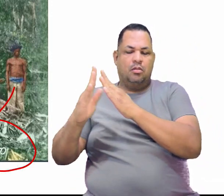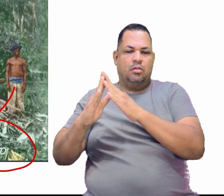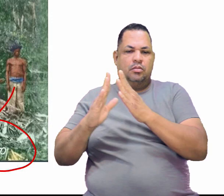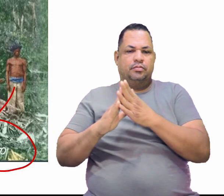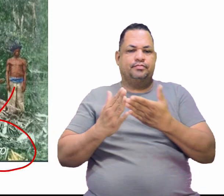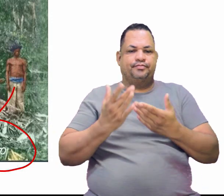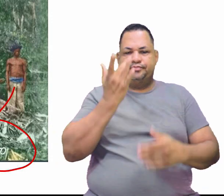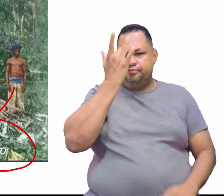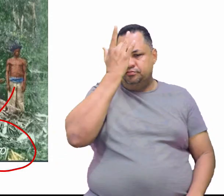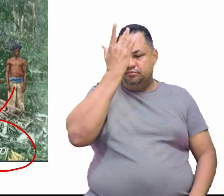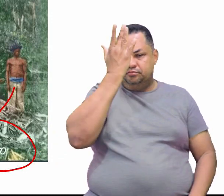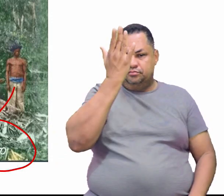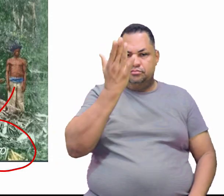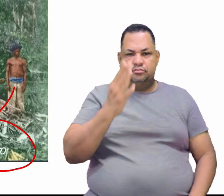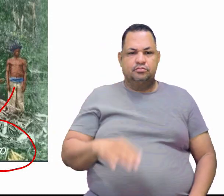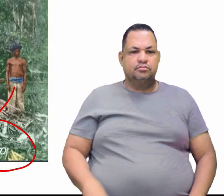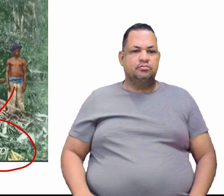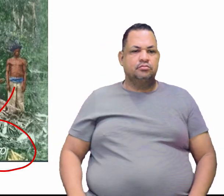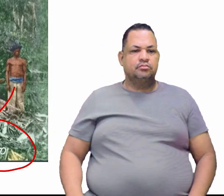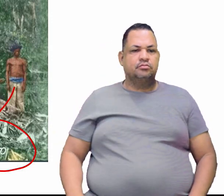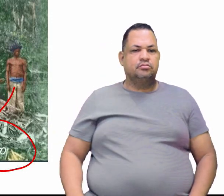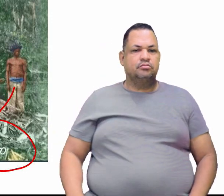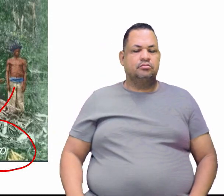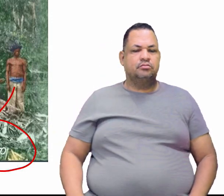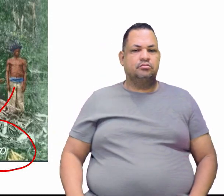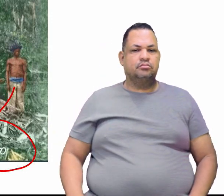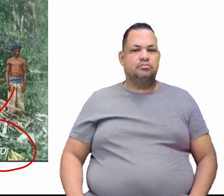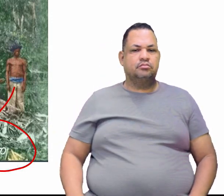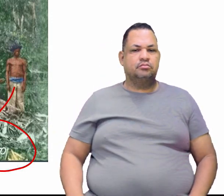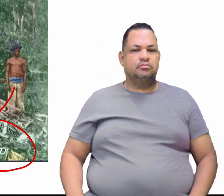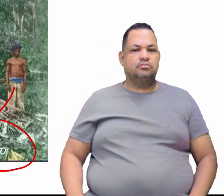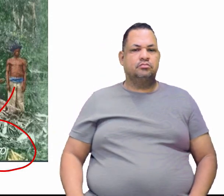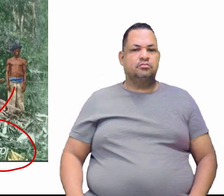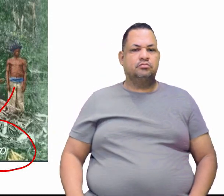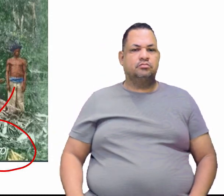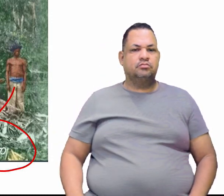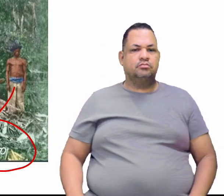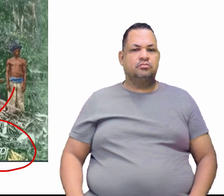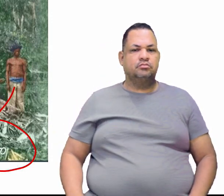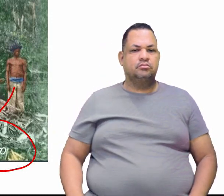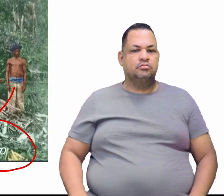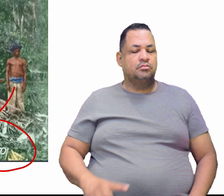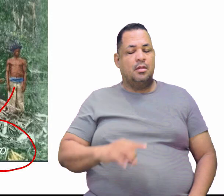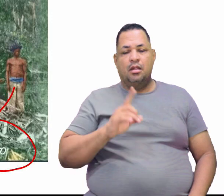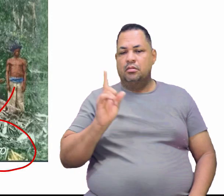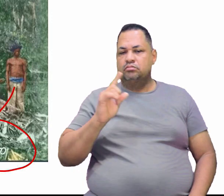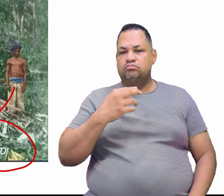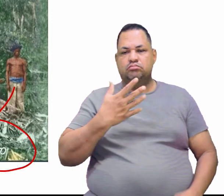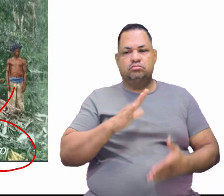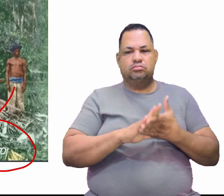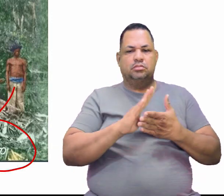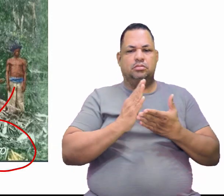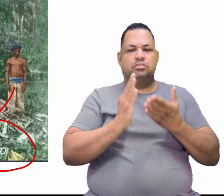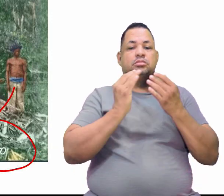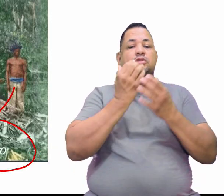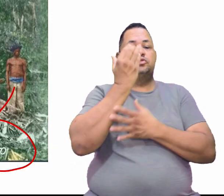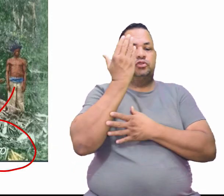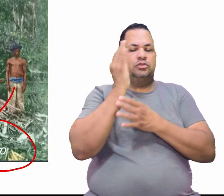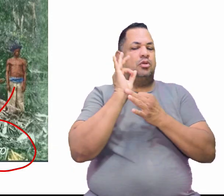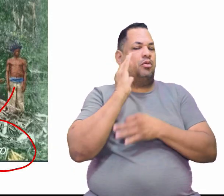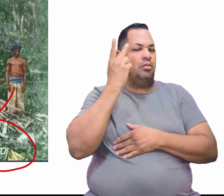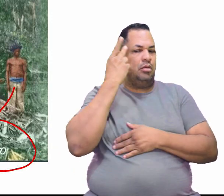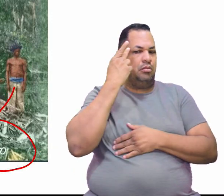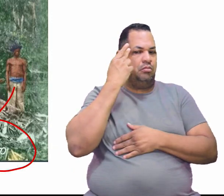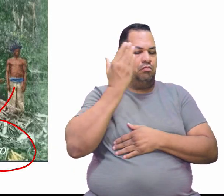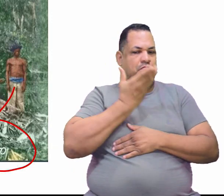Seria mais fácil desviar essa árvore, não derrubando-a,